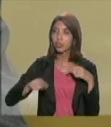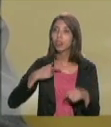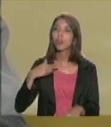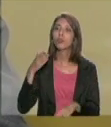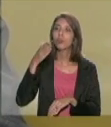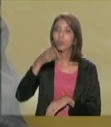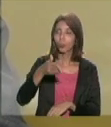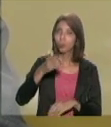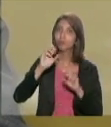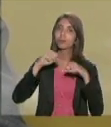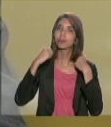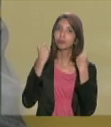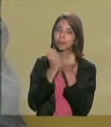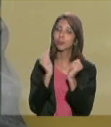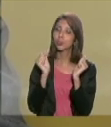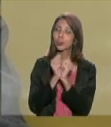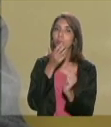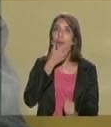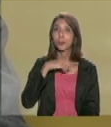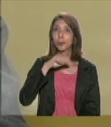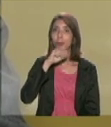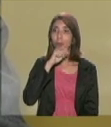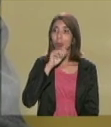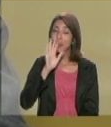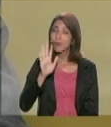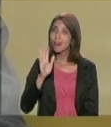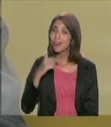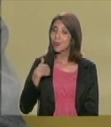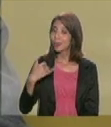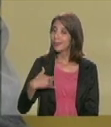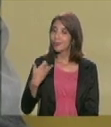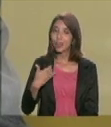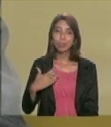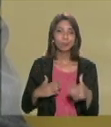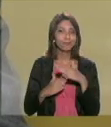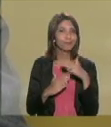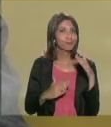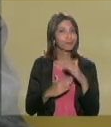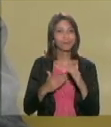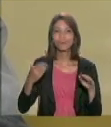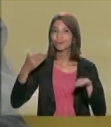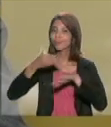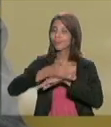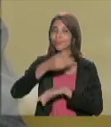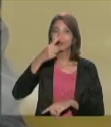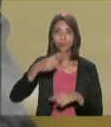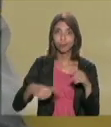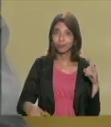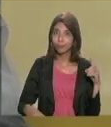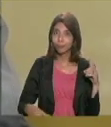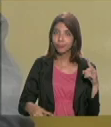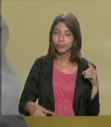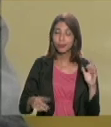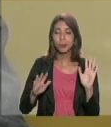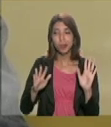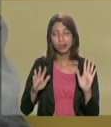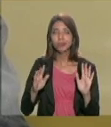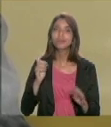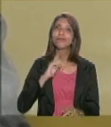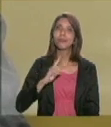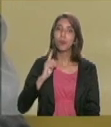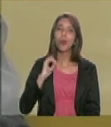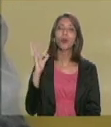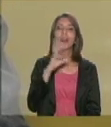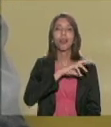Fui ao Maracanã com meu pai, mas o meu limite de idade não dava para mim entrar. E o Flamengo